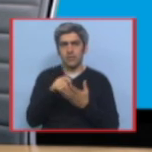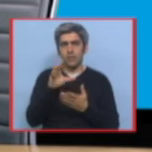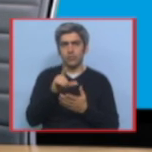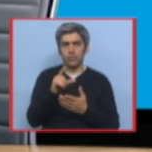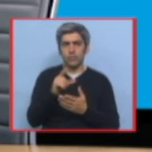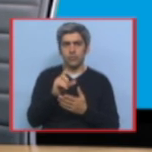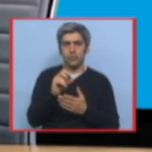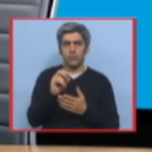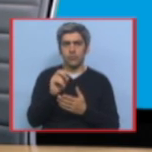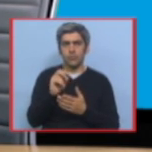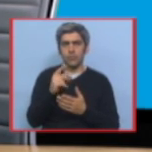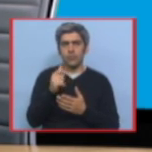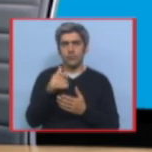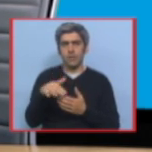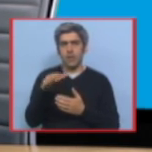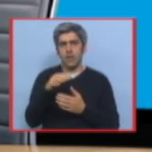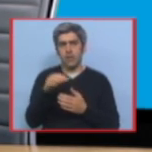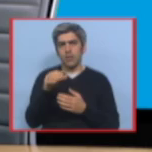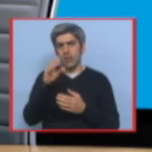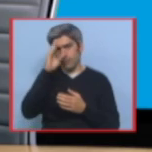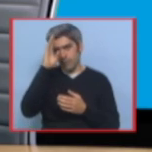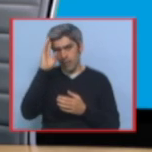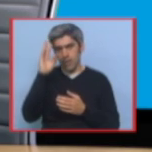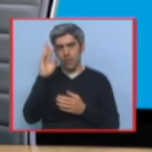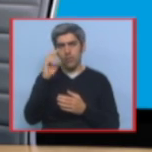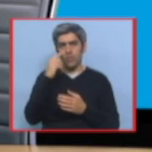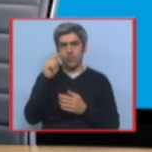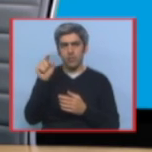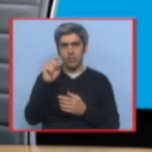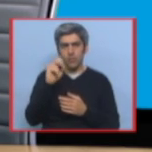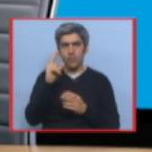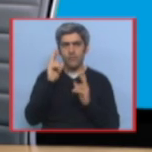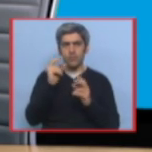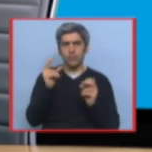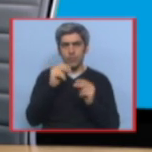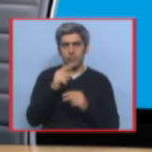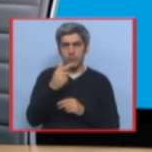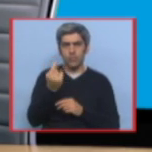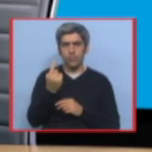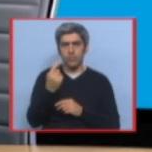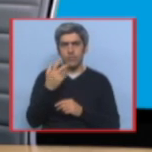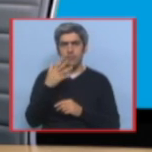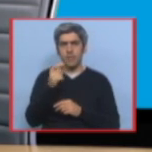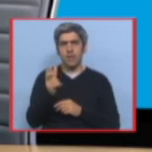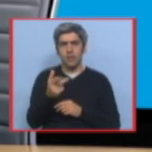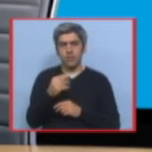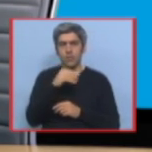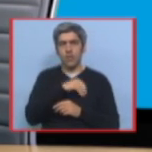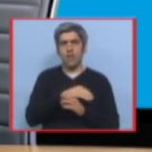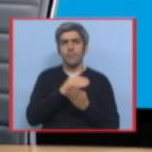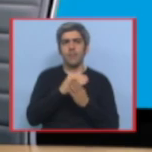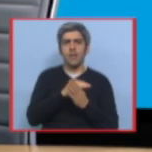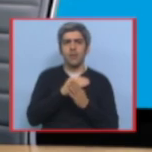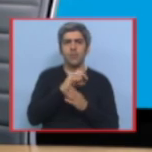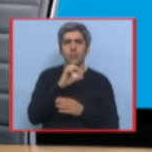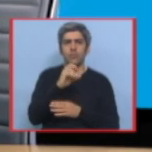Lisboa ou mesmo nos bairros de Alvalade, quem conhece, ou nas Avenidas Novas, se um T1 custa 1.000 euros e o ordenado médio